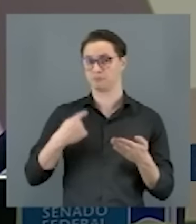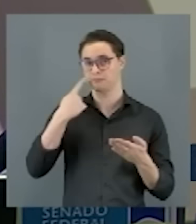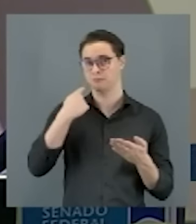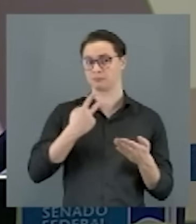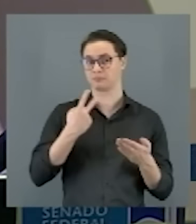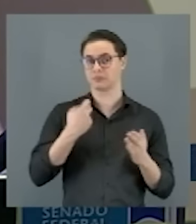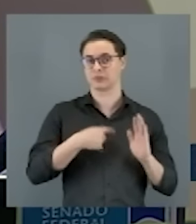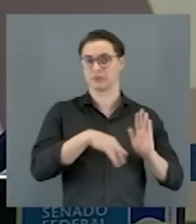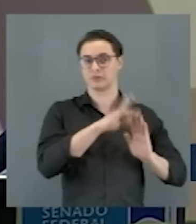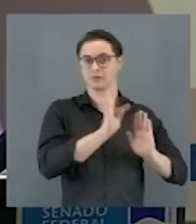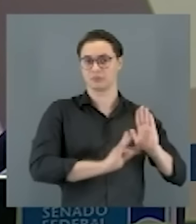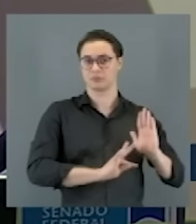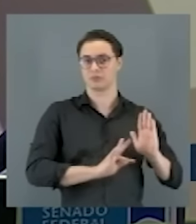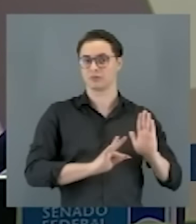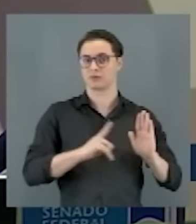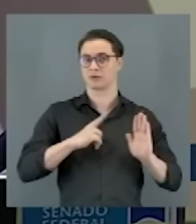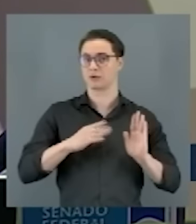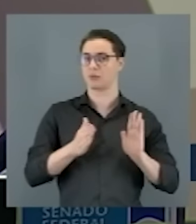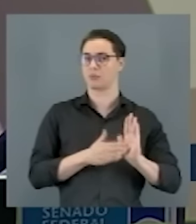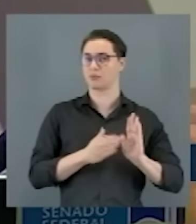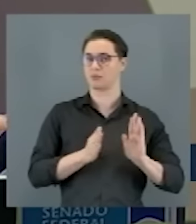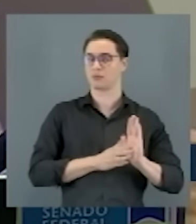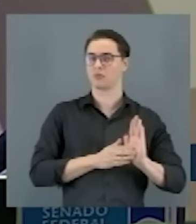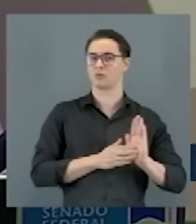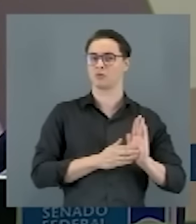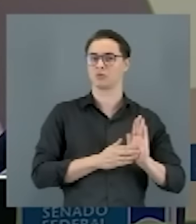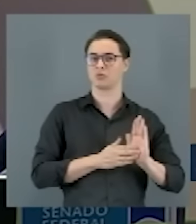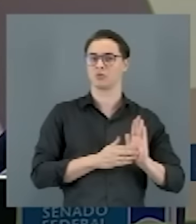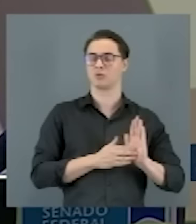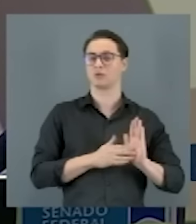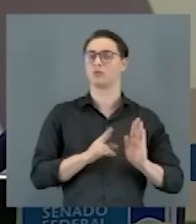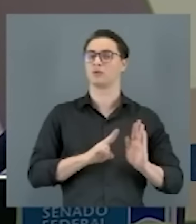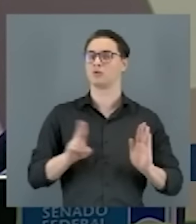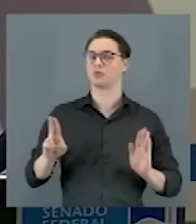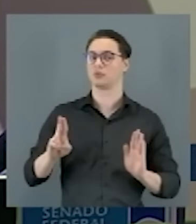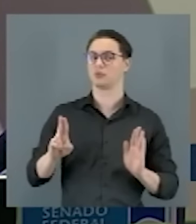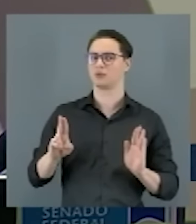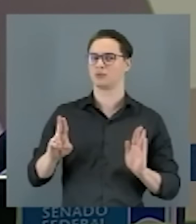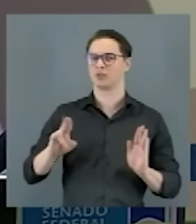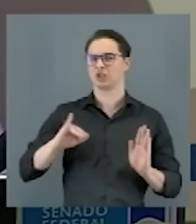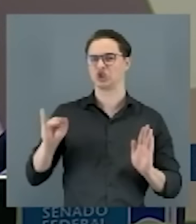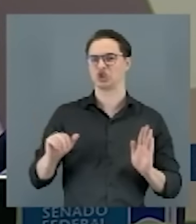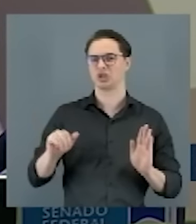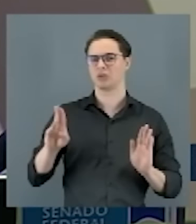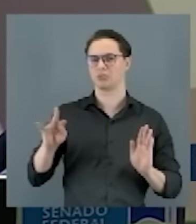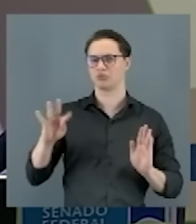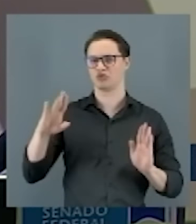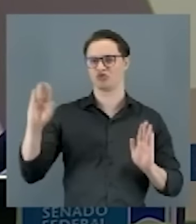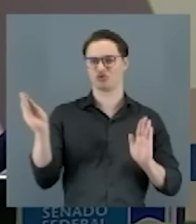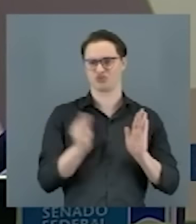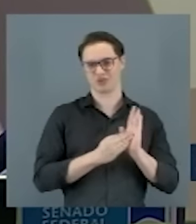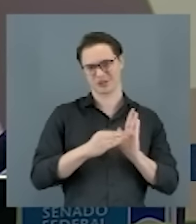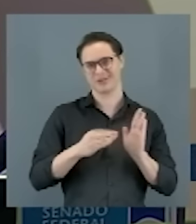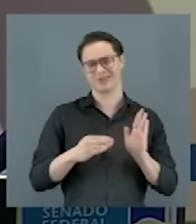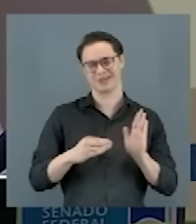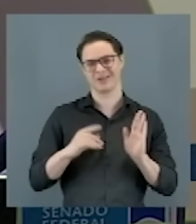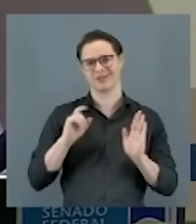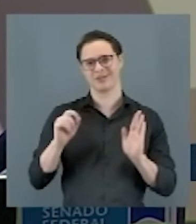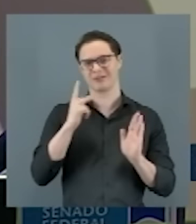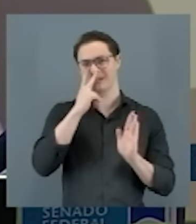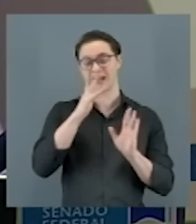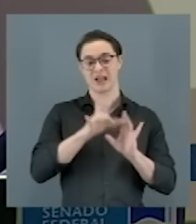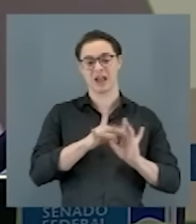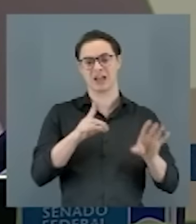uma proposta embutida, apelidada de jabuti, que vai permitir a antecipação de cerca de